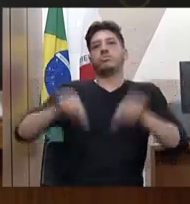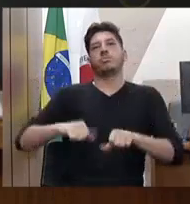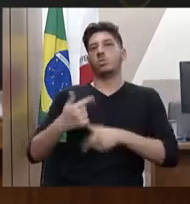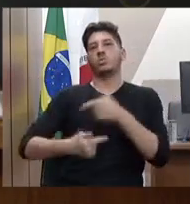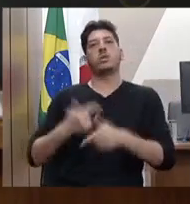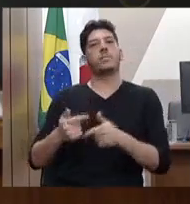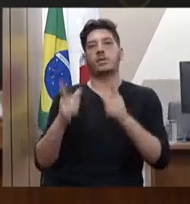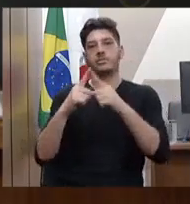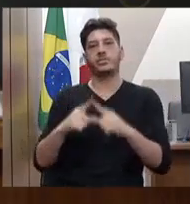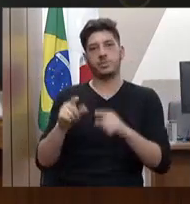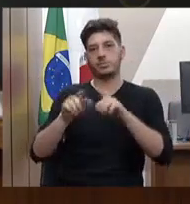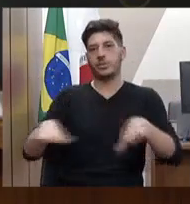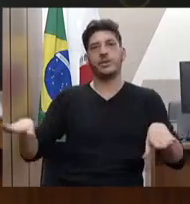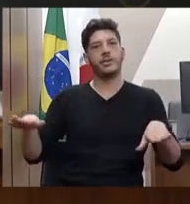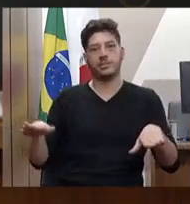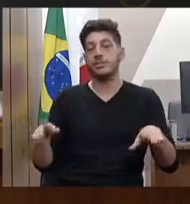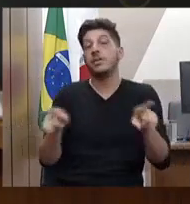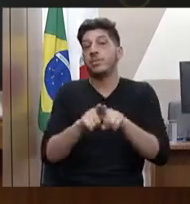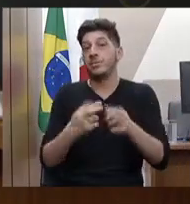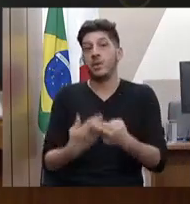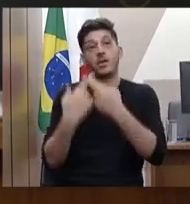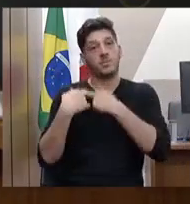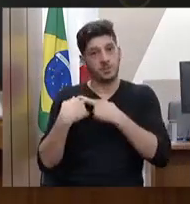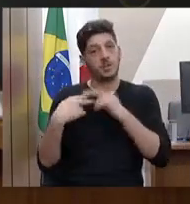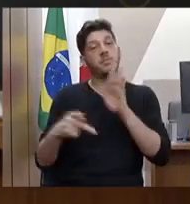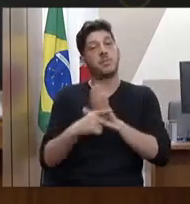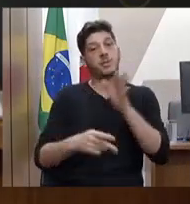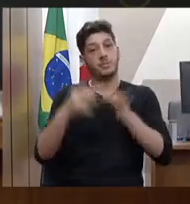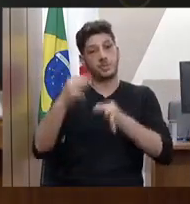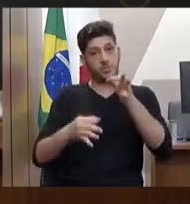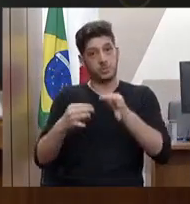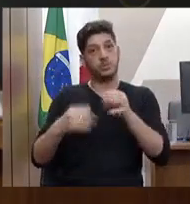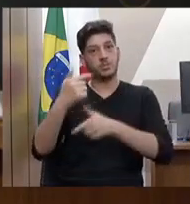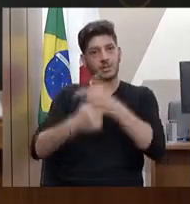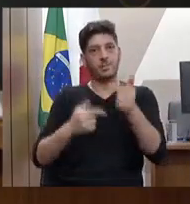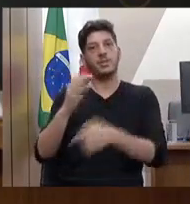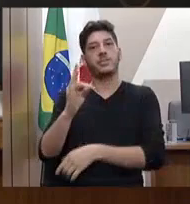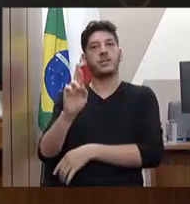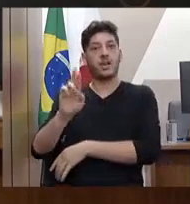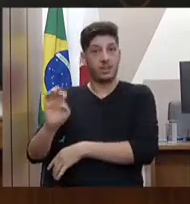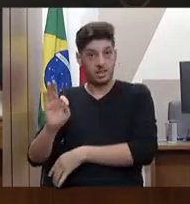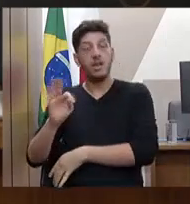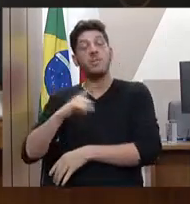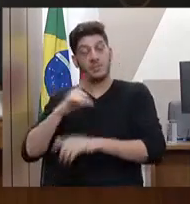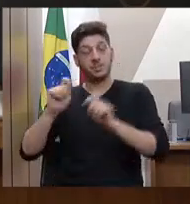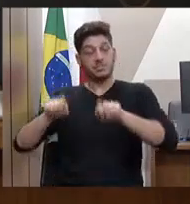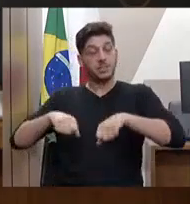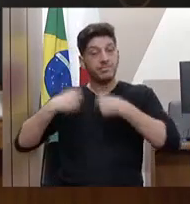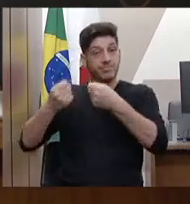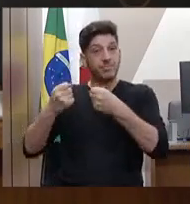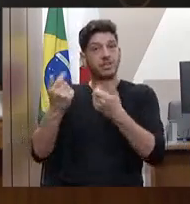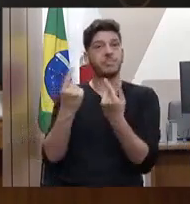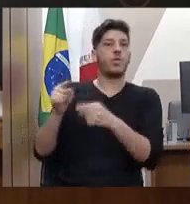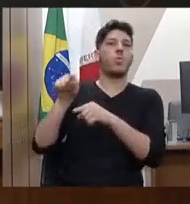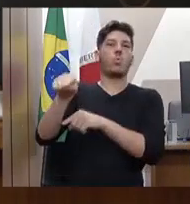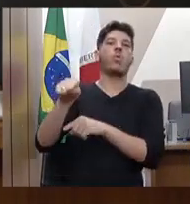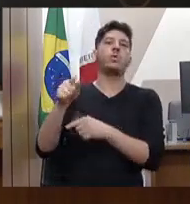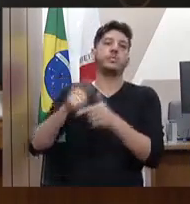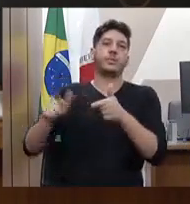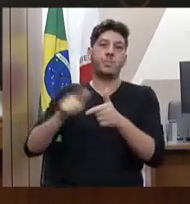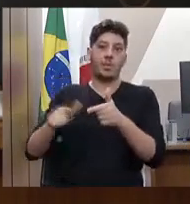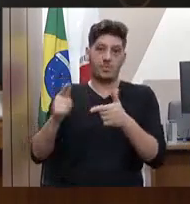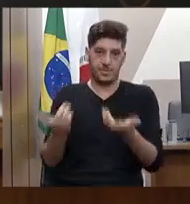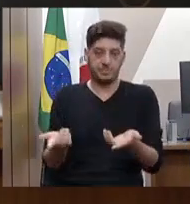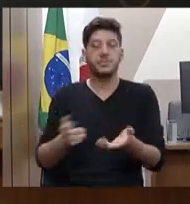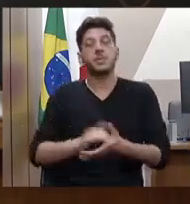e a competência também é da Justiça do Trabalho vai enfrentar isso é tão estranho esse movimento